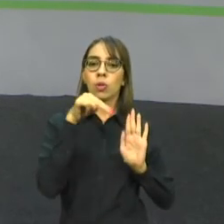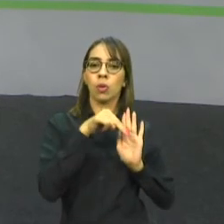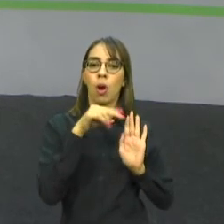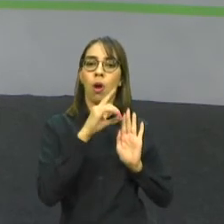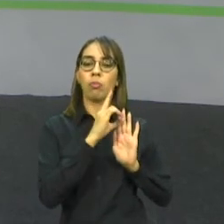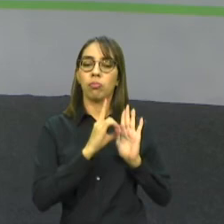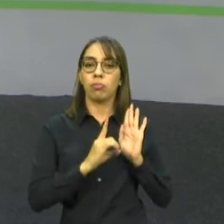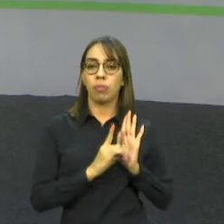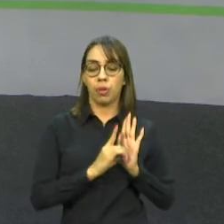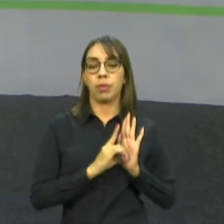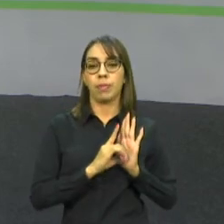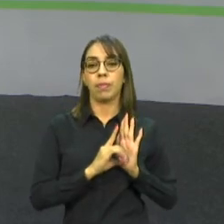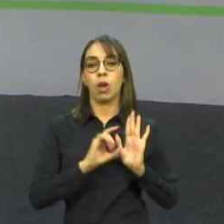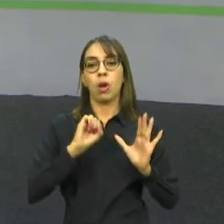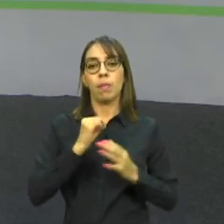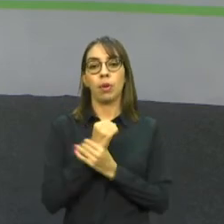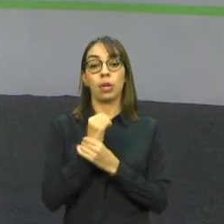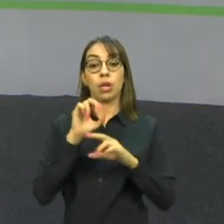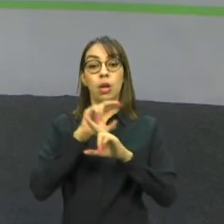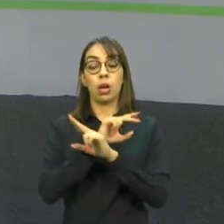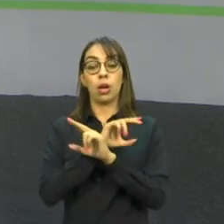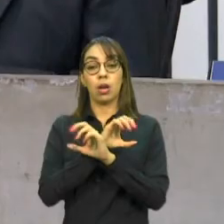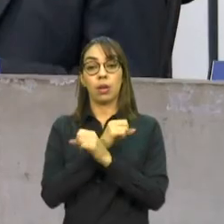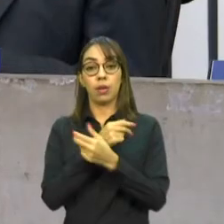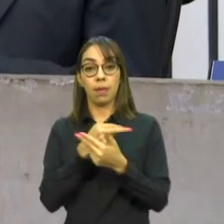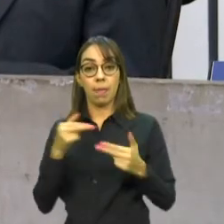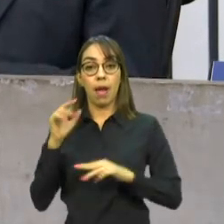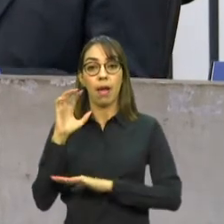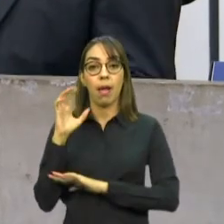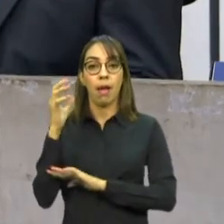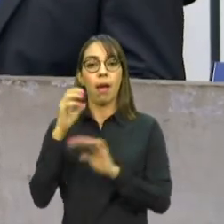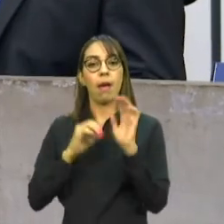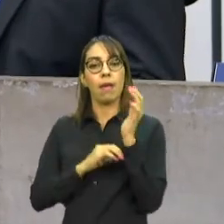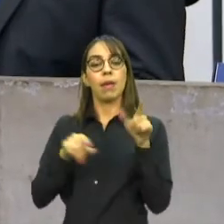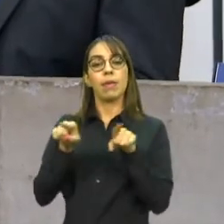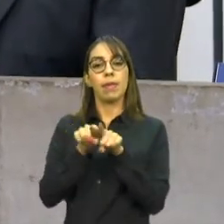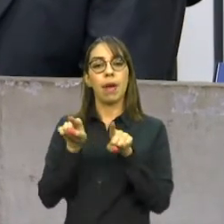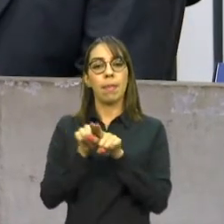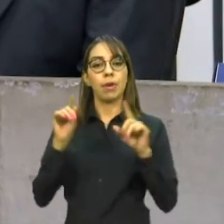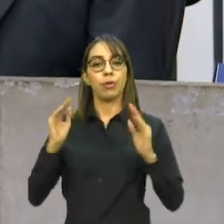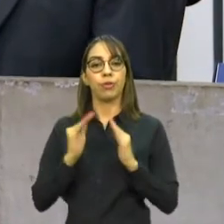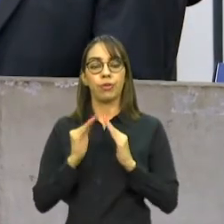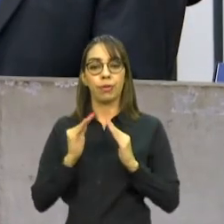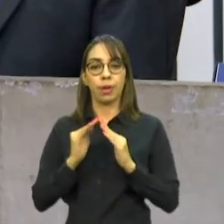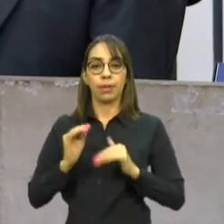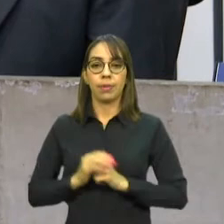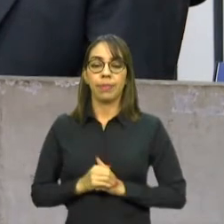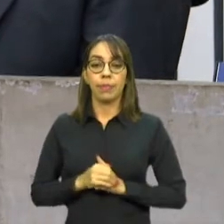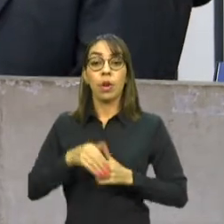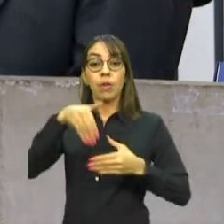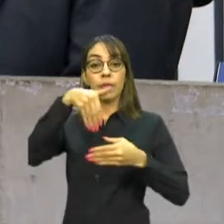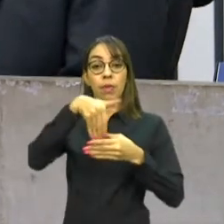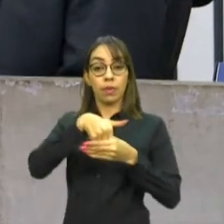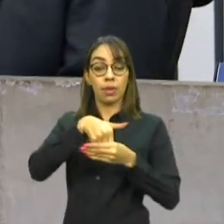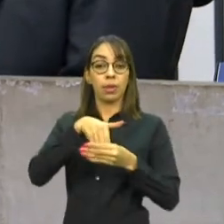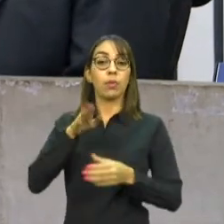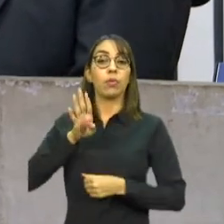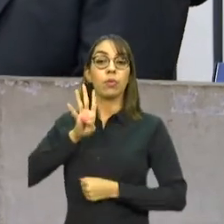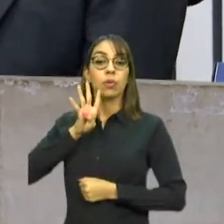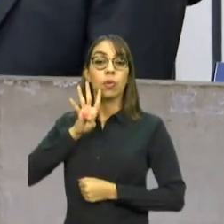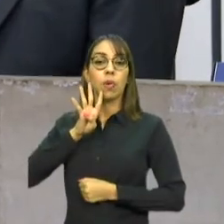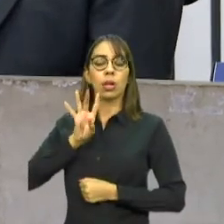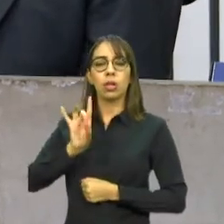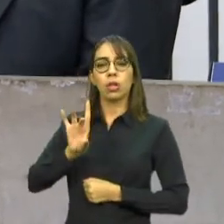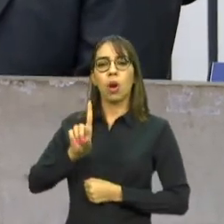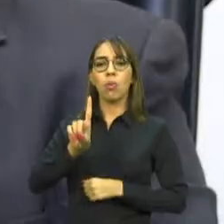animais silvestres e domésticos do Ceará. Na votação desta quarta-feira, apenas um projeto do Executivo foi